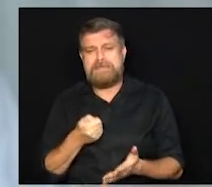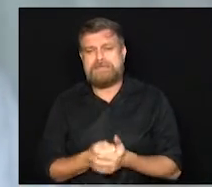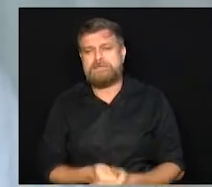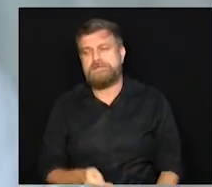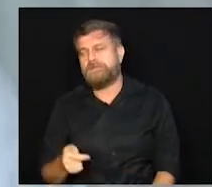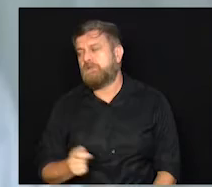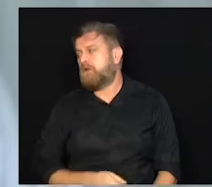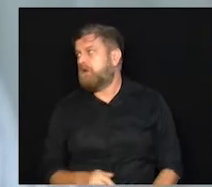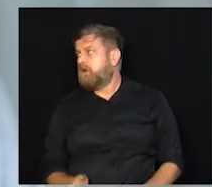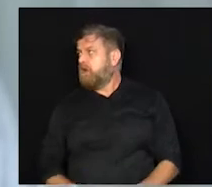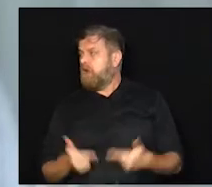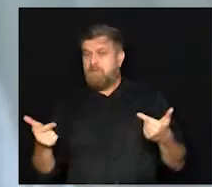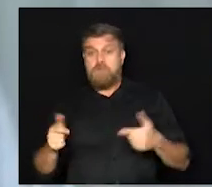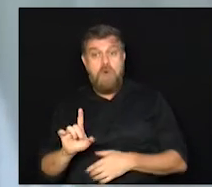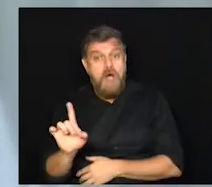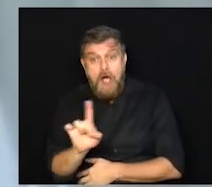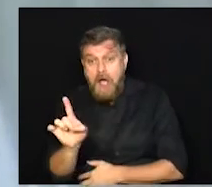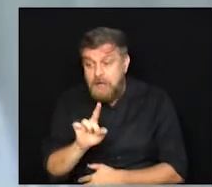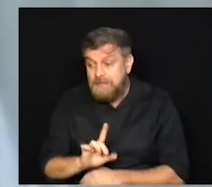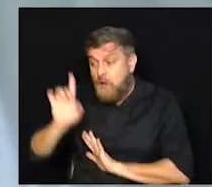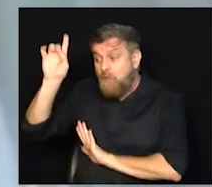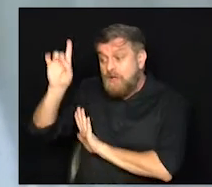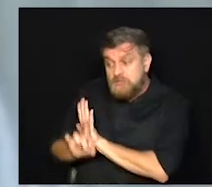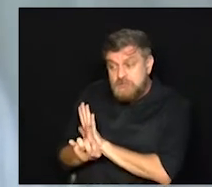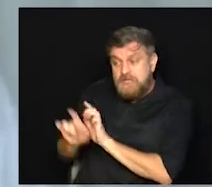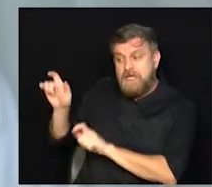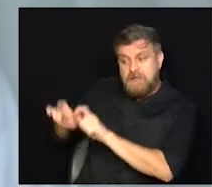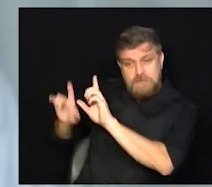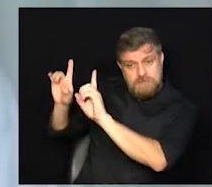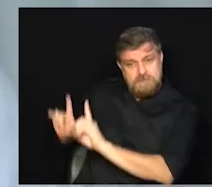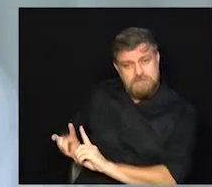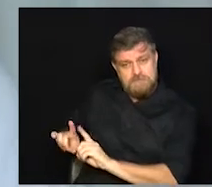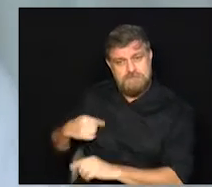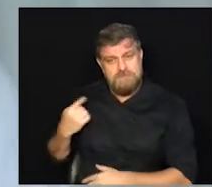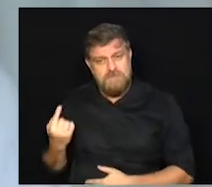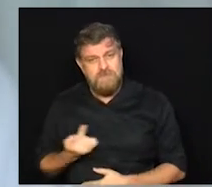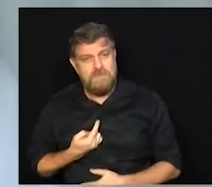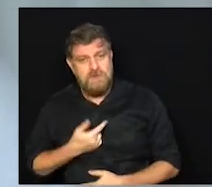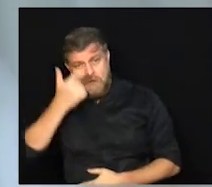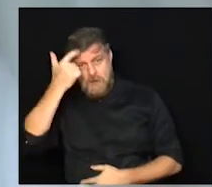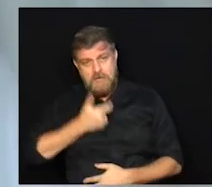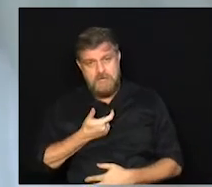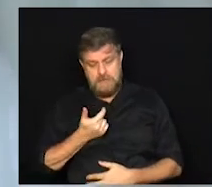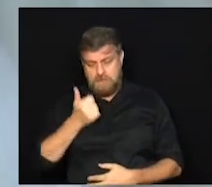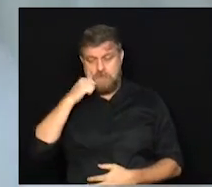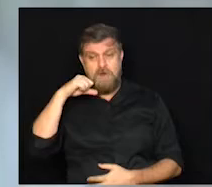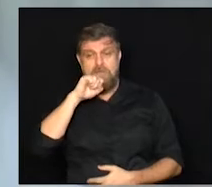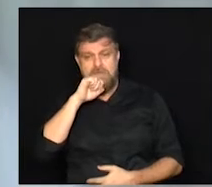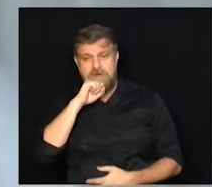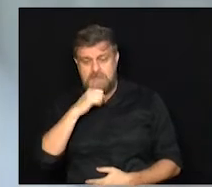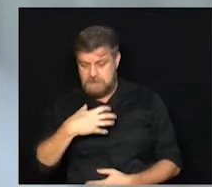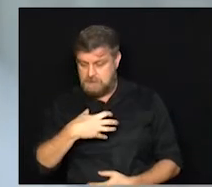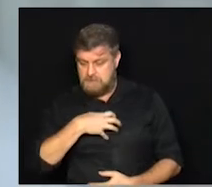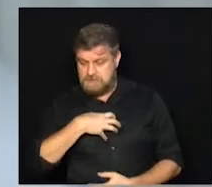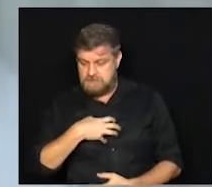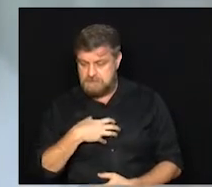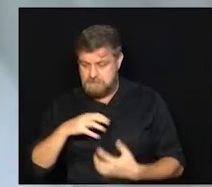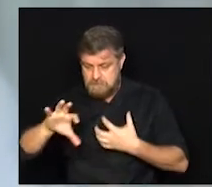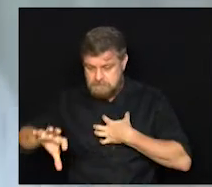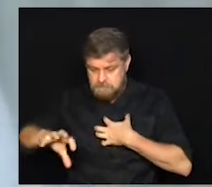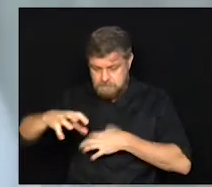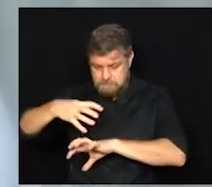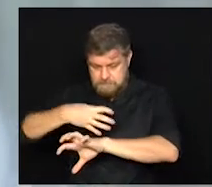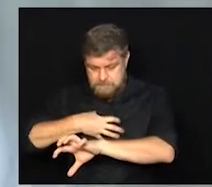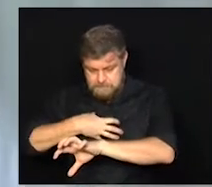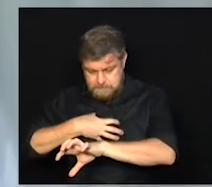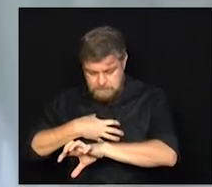fazendo favor para essas pessoas, são direitos, né? Então, basta eu me colocar como mãe, eu me coloco no lugar da outra para